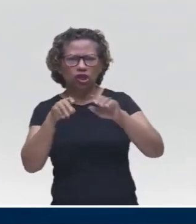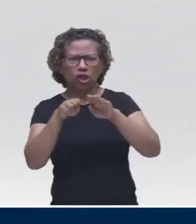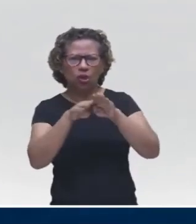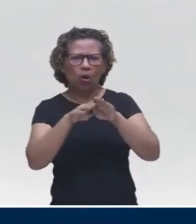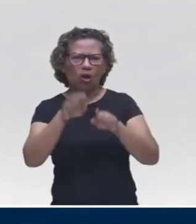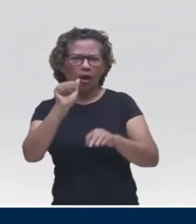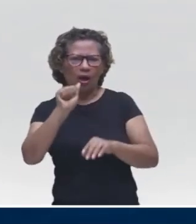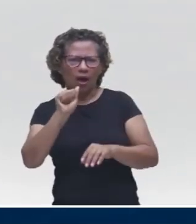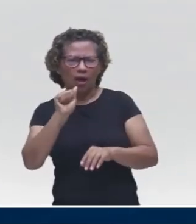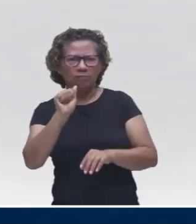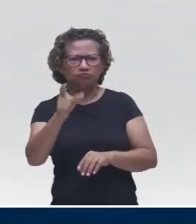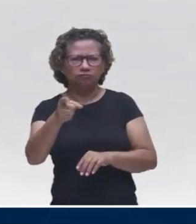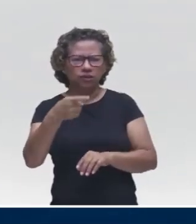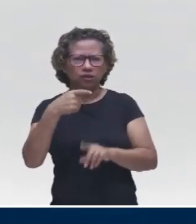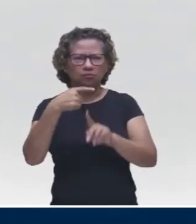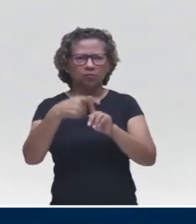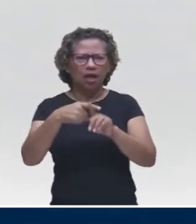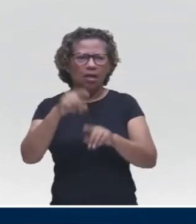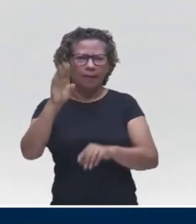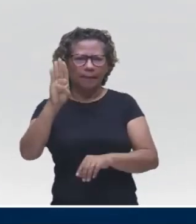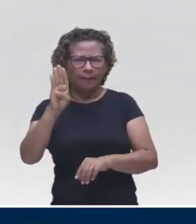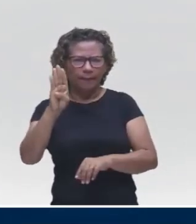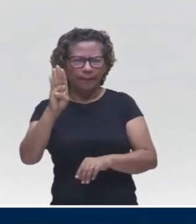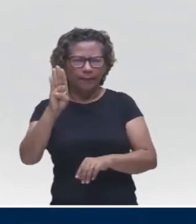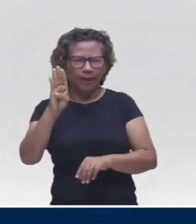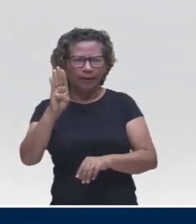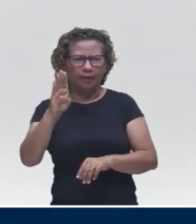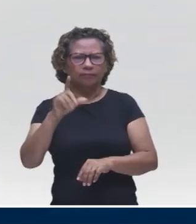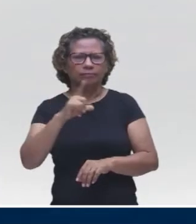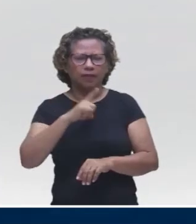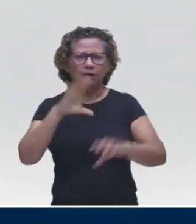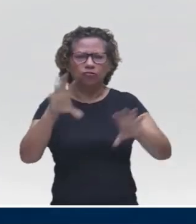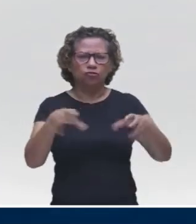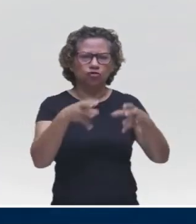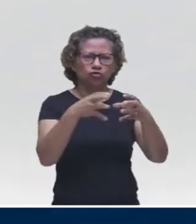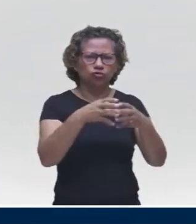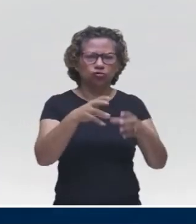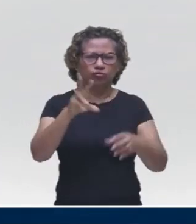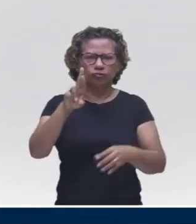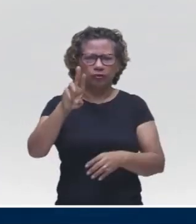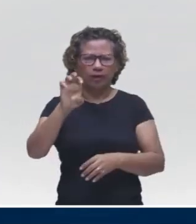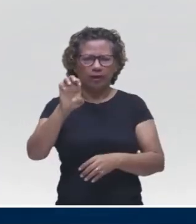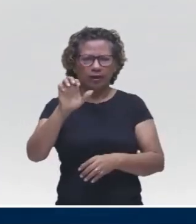que pertencem ao conjunto dos números reais e a